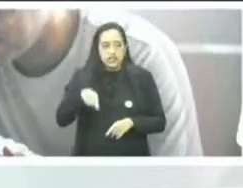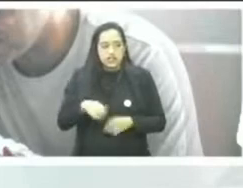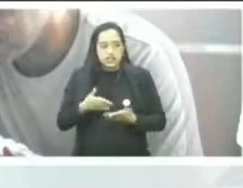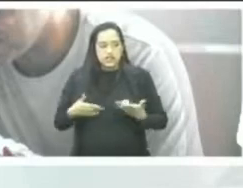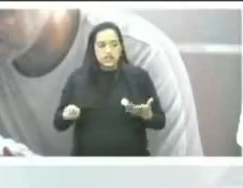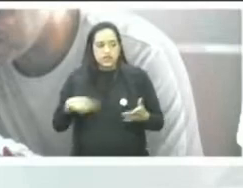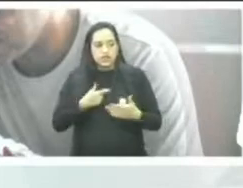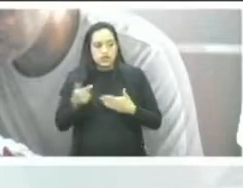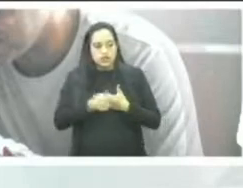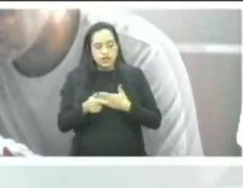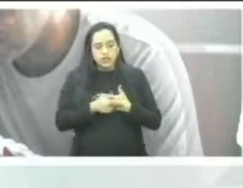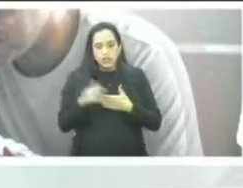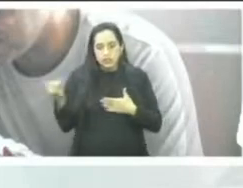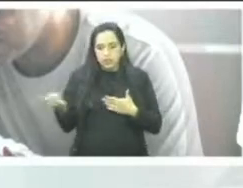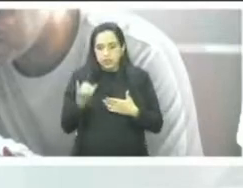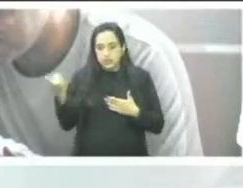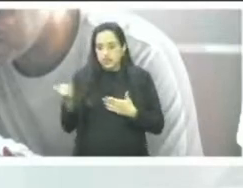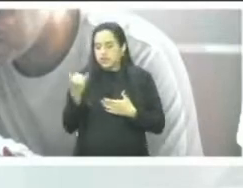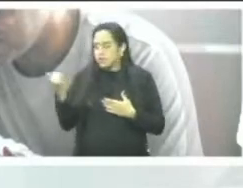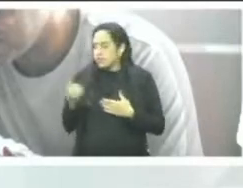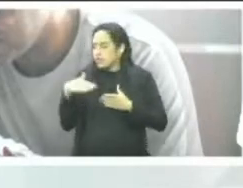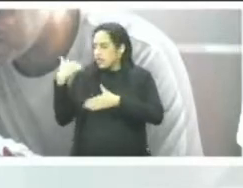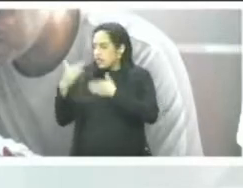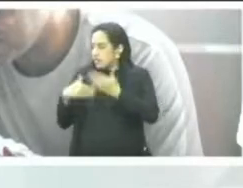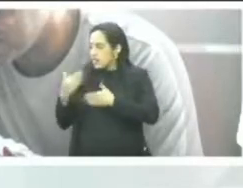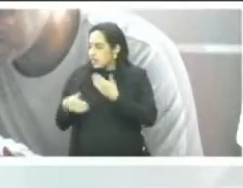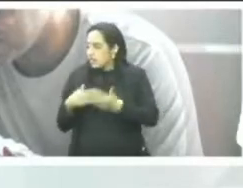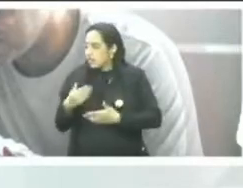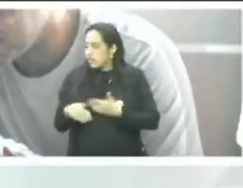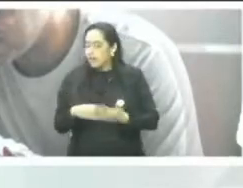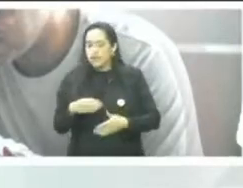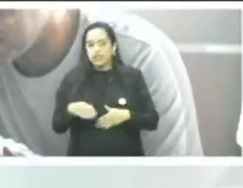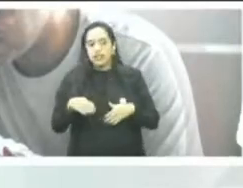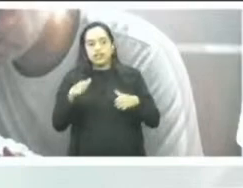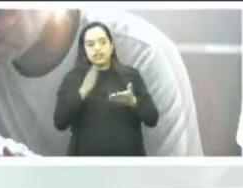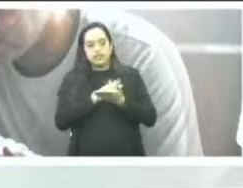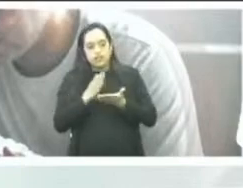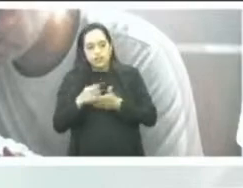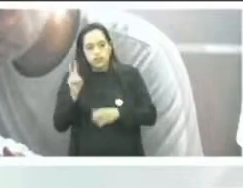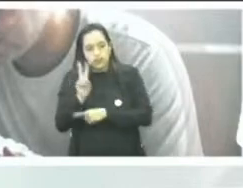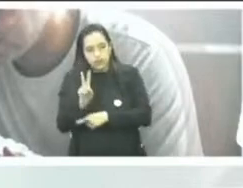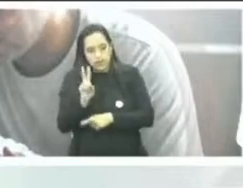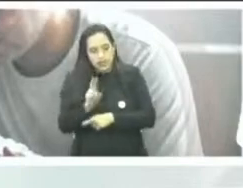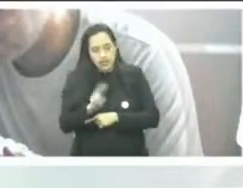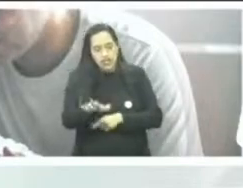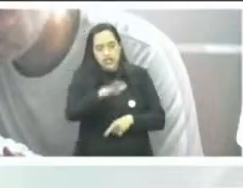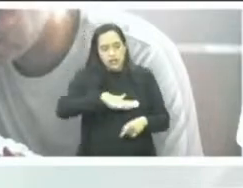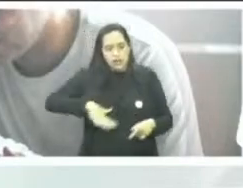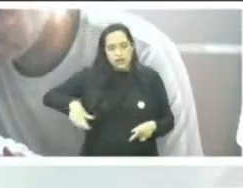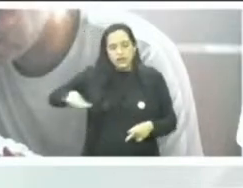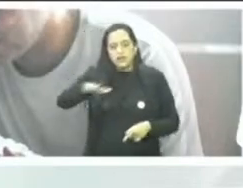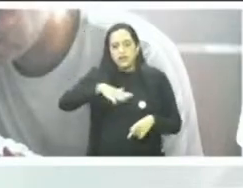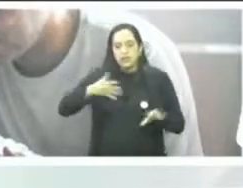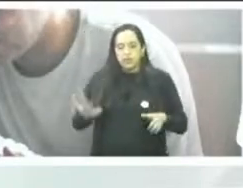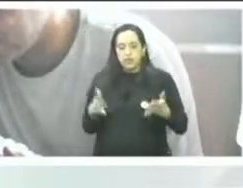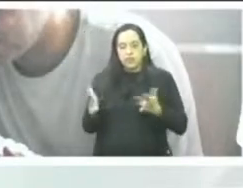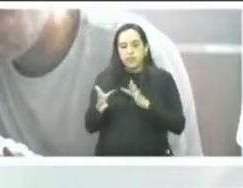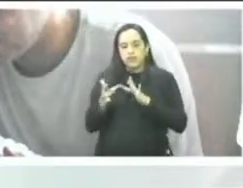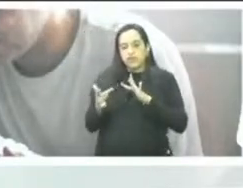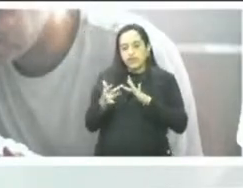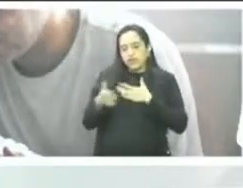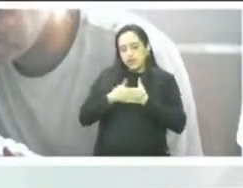papel é fundamental através de medidas neuroprotetoras, ambiência, promover o contato pele a